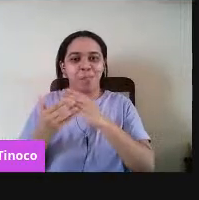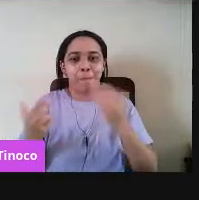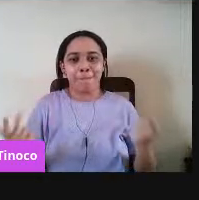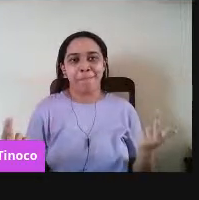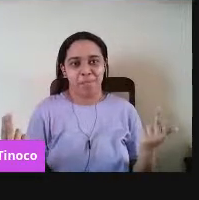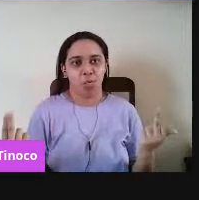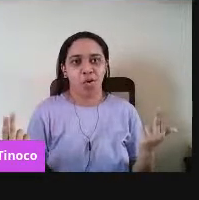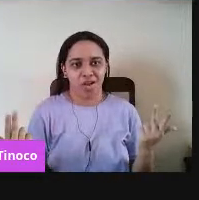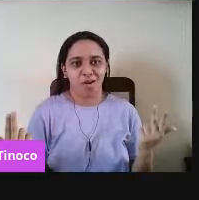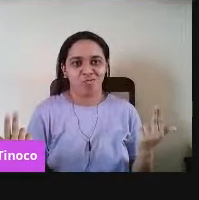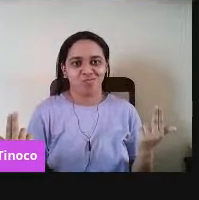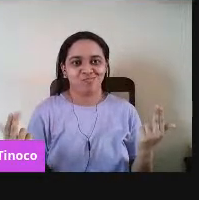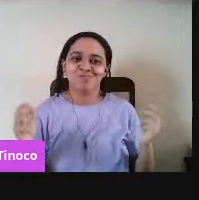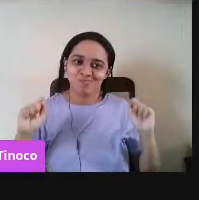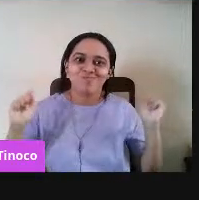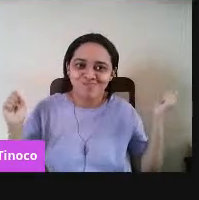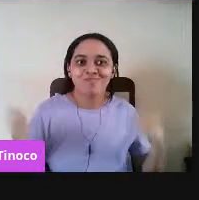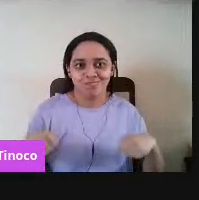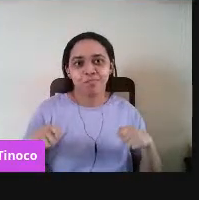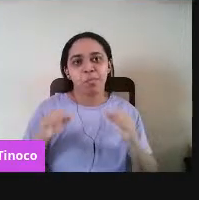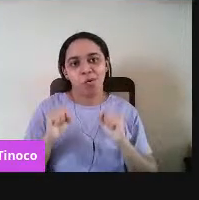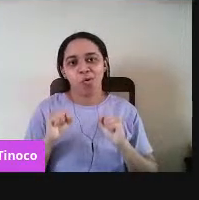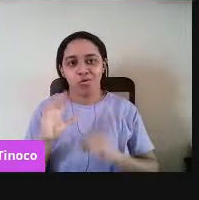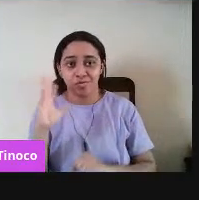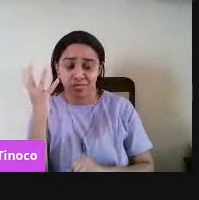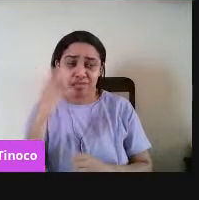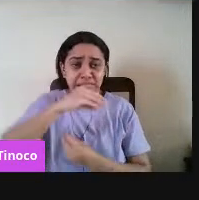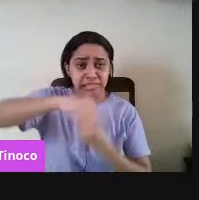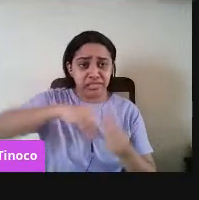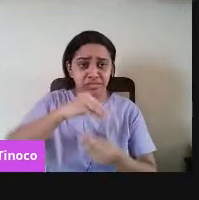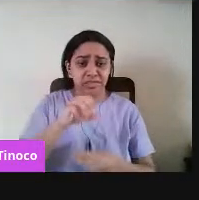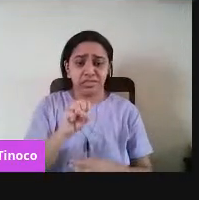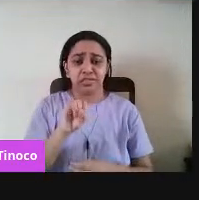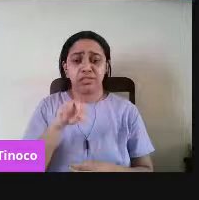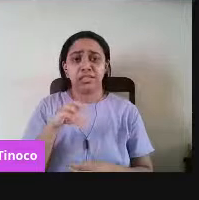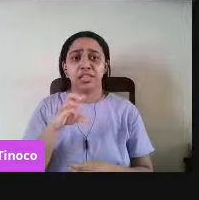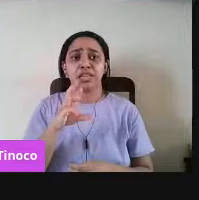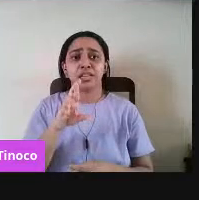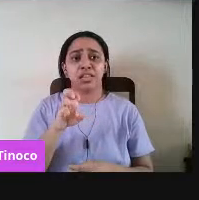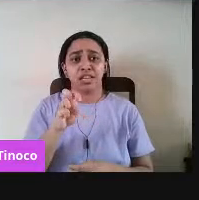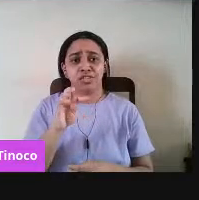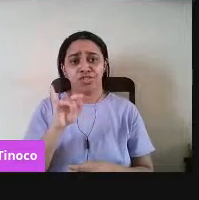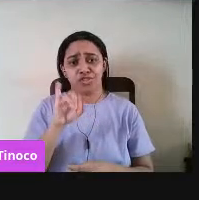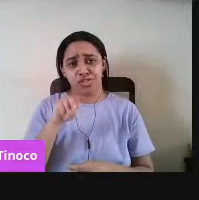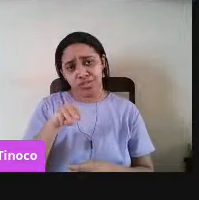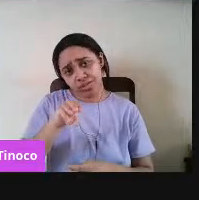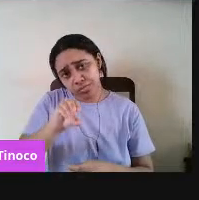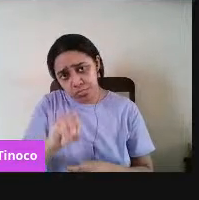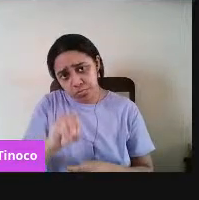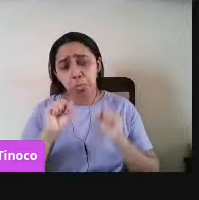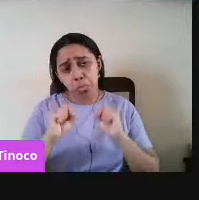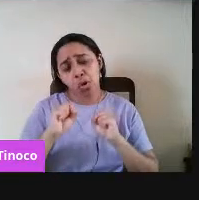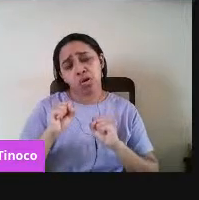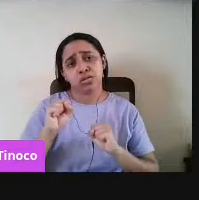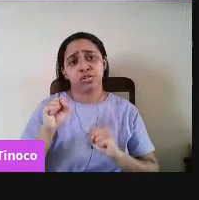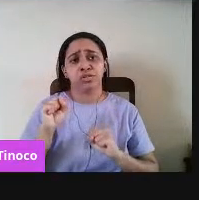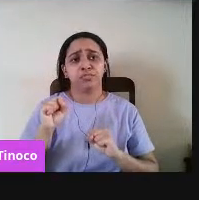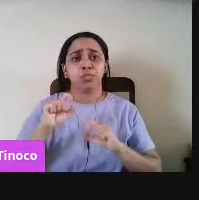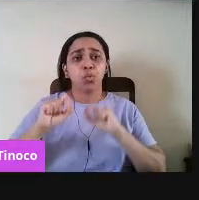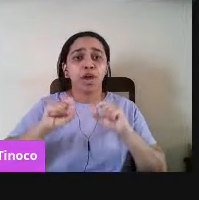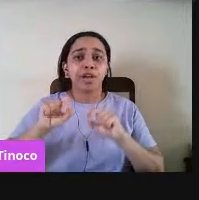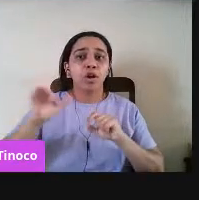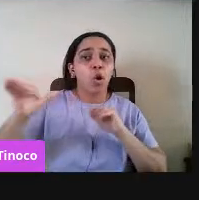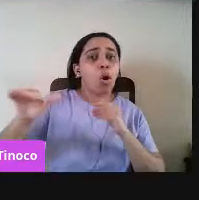é uma situação de sincretismo, quando há essa coincidência. Eles podem também evocar